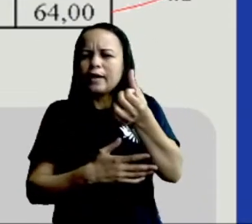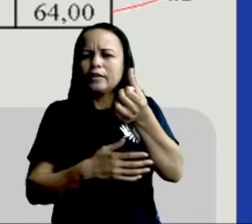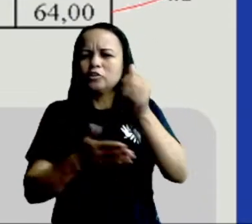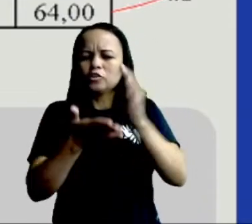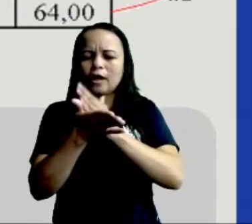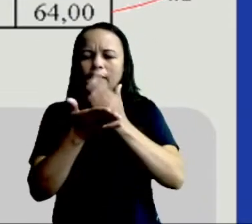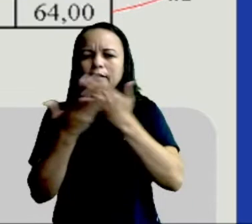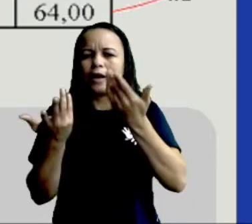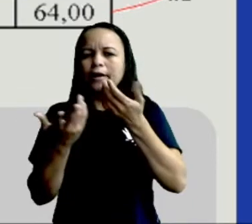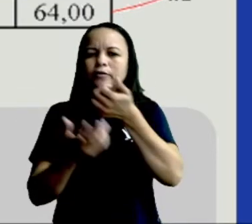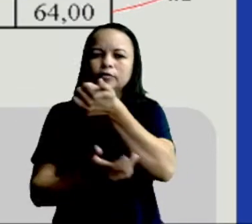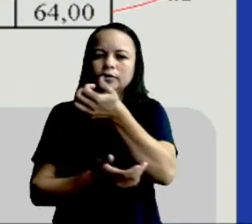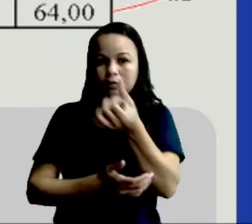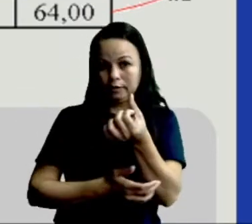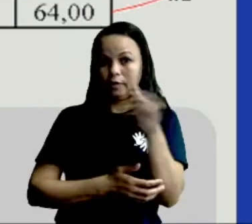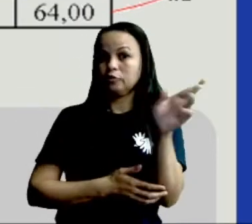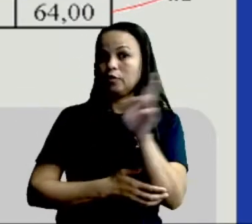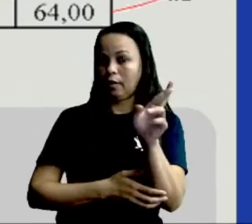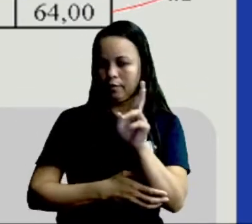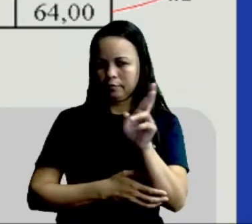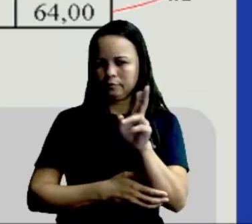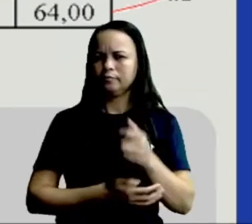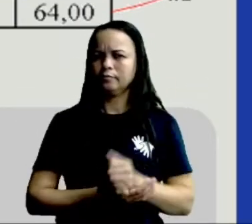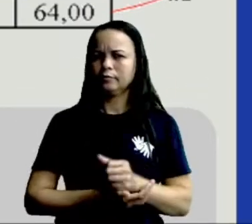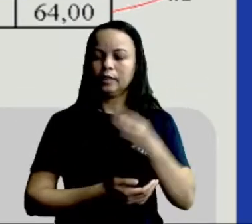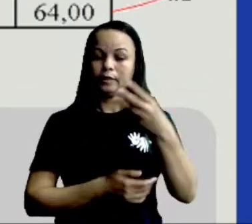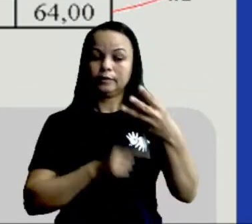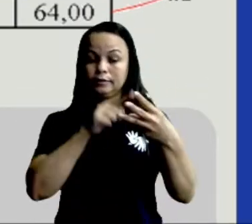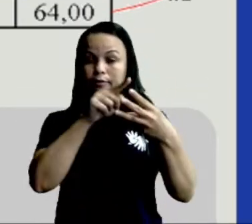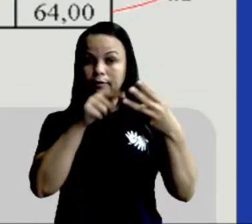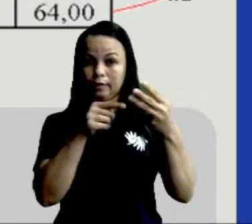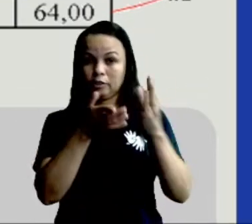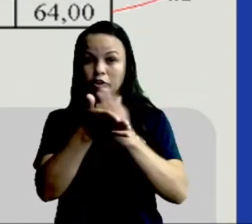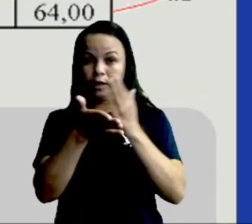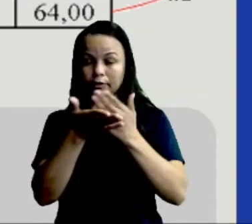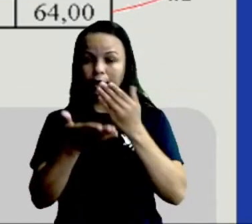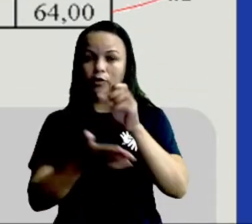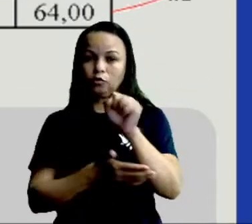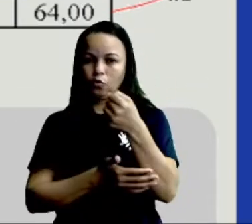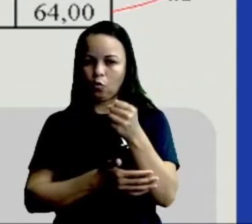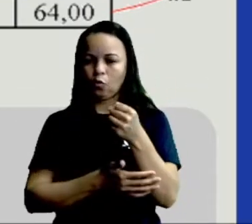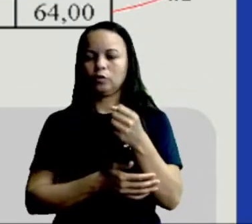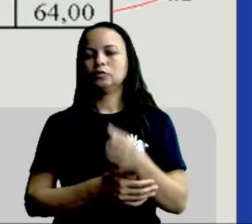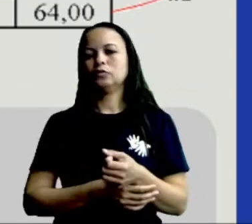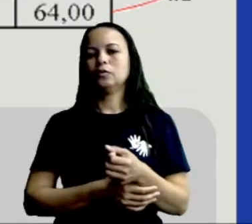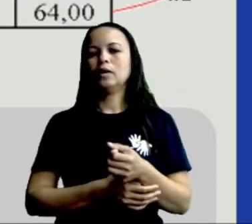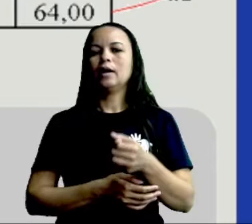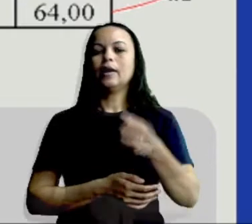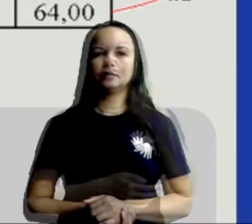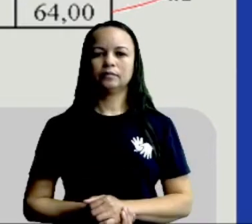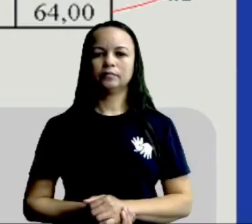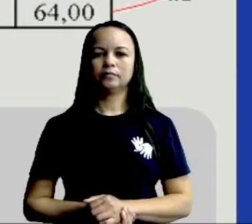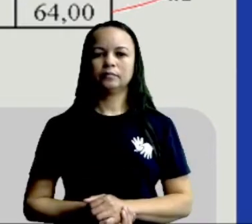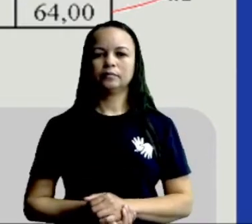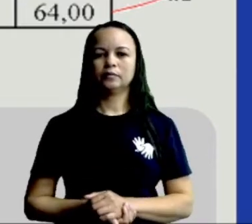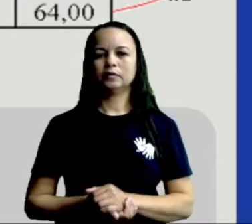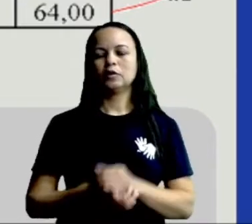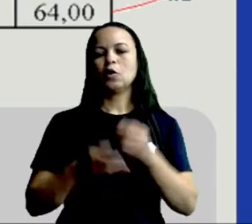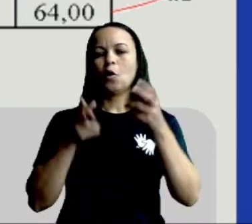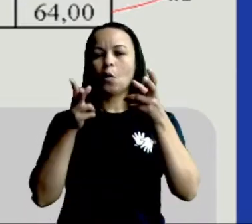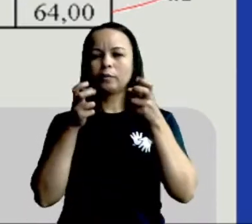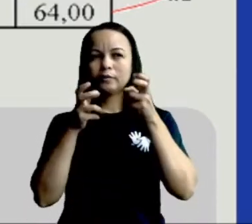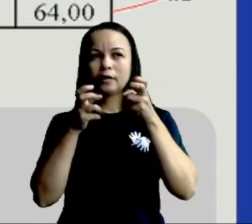custará R$16, ok? 3 cadernos, 8, 6 cadernos, 16. Observe que